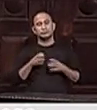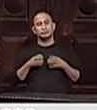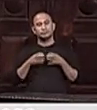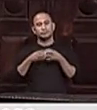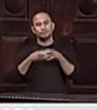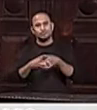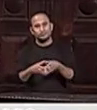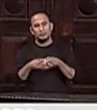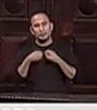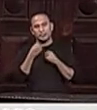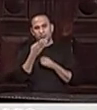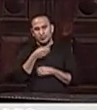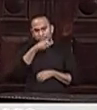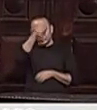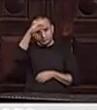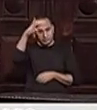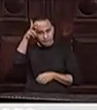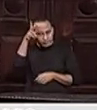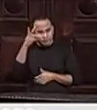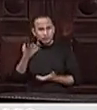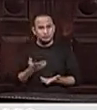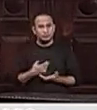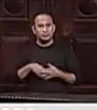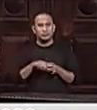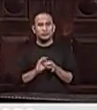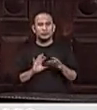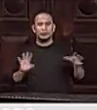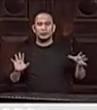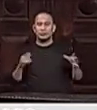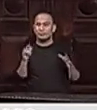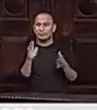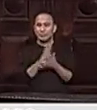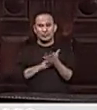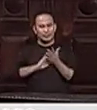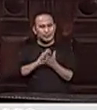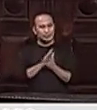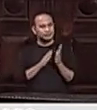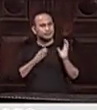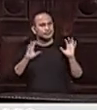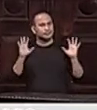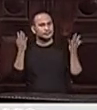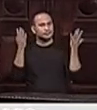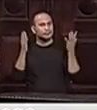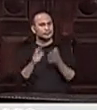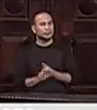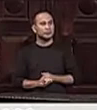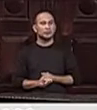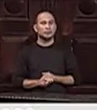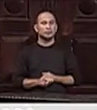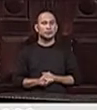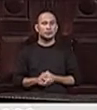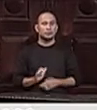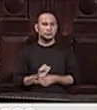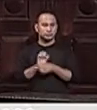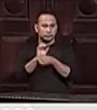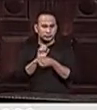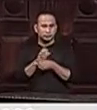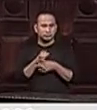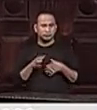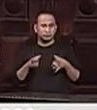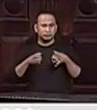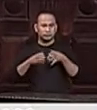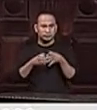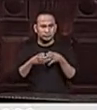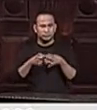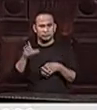de bens públicos a céu aberto, não temos nada a comemorar. O estado do patrimônio público protegido ao ar